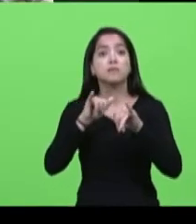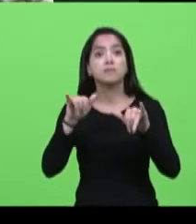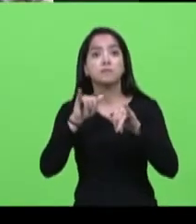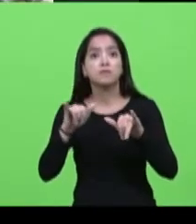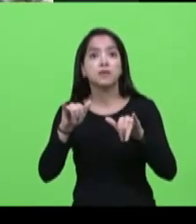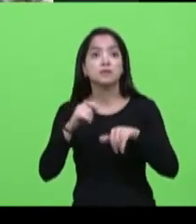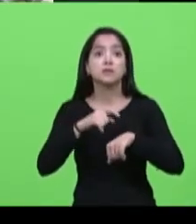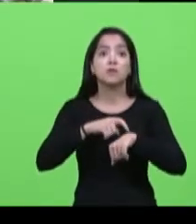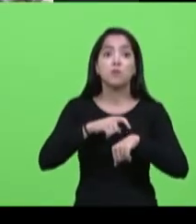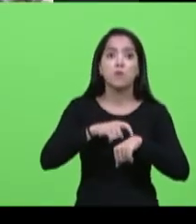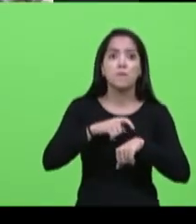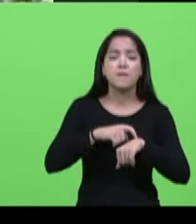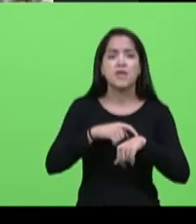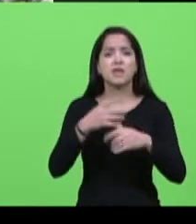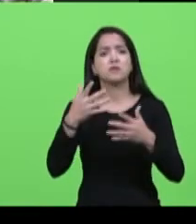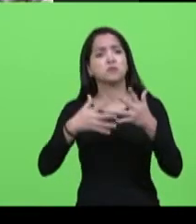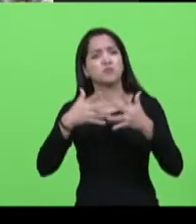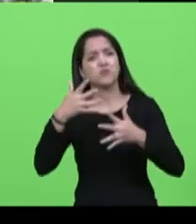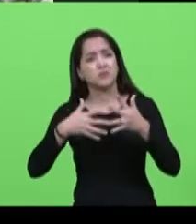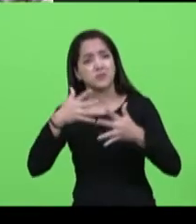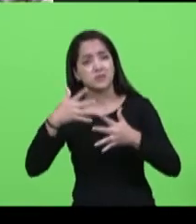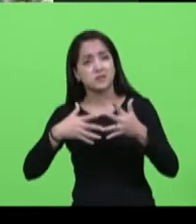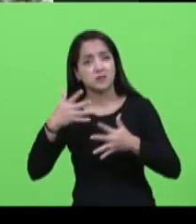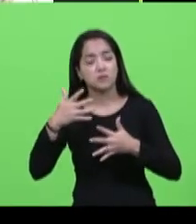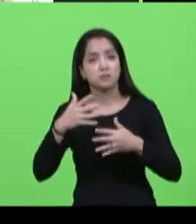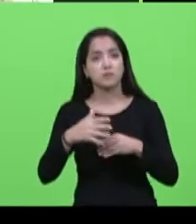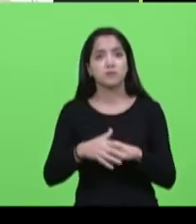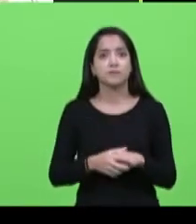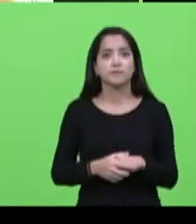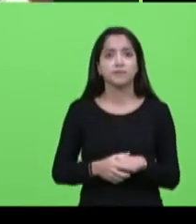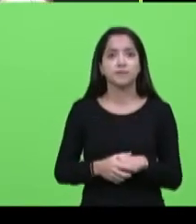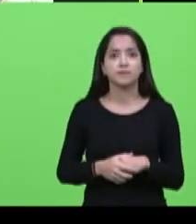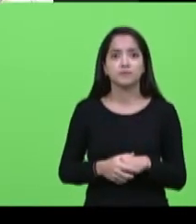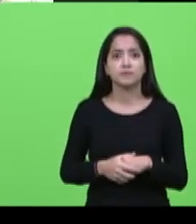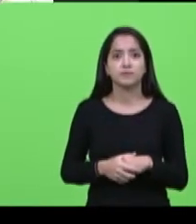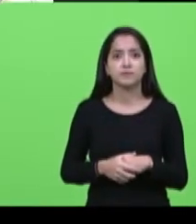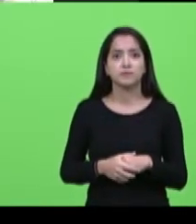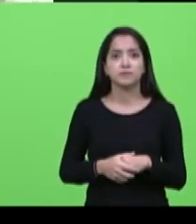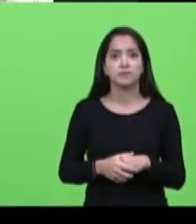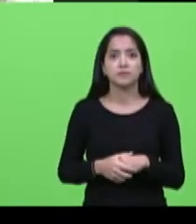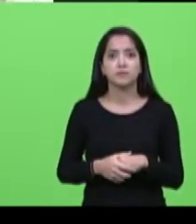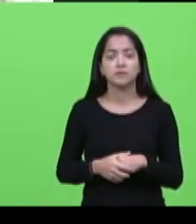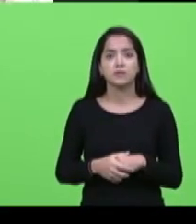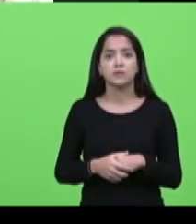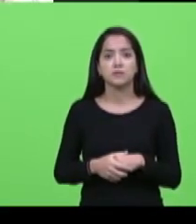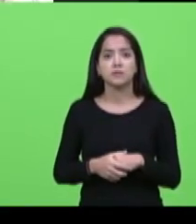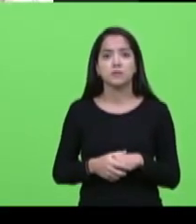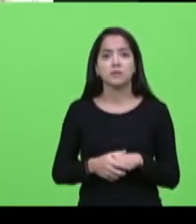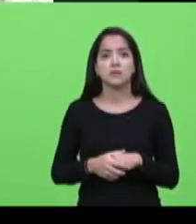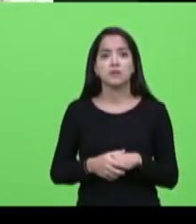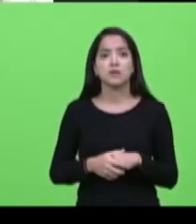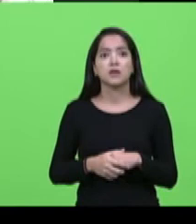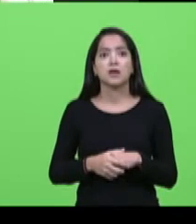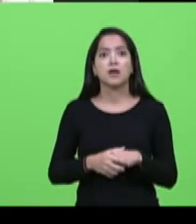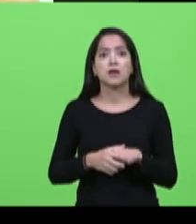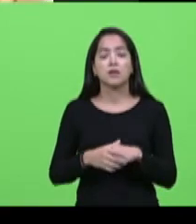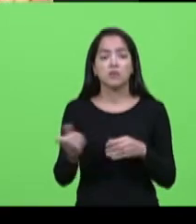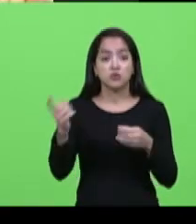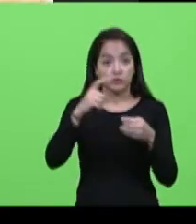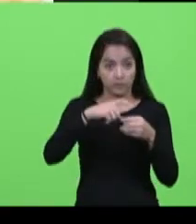de criar confusão. Então, nós estamos no meio... Presidente, pela ordem, a gente pode voltar para a pauta? Depois a senhora vai falar,